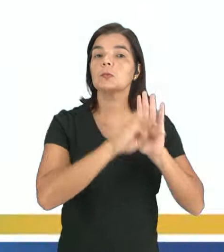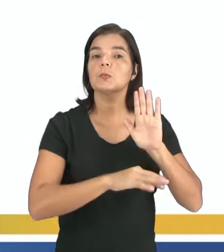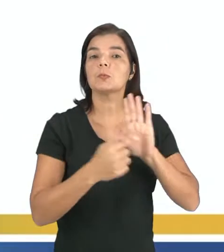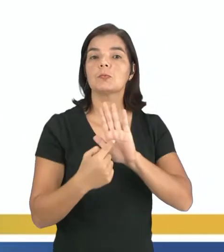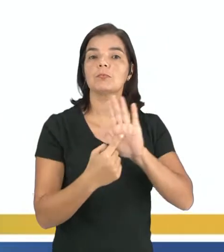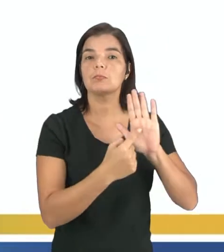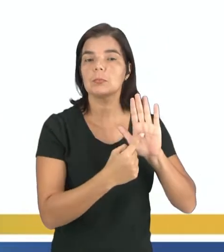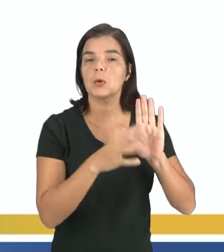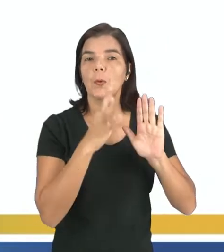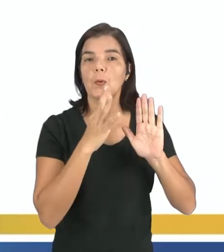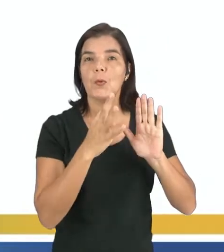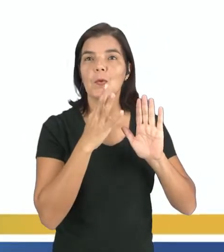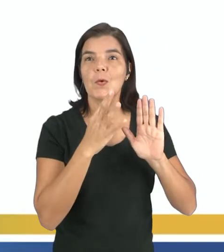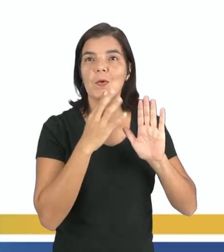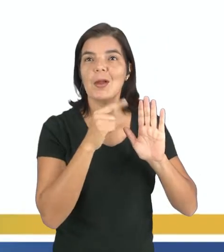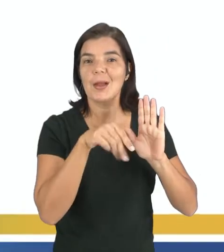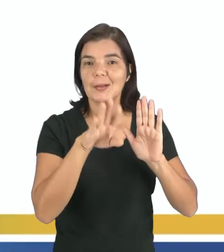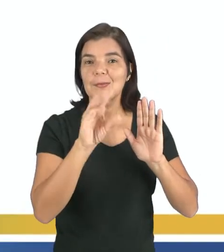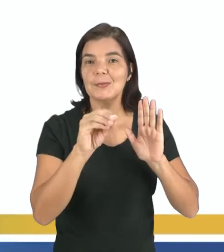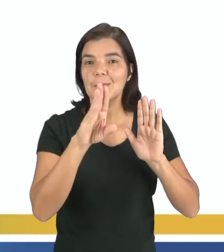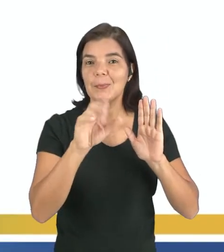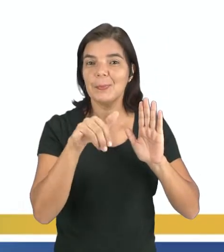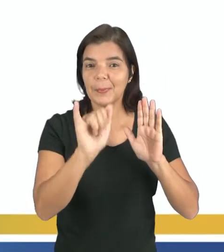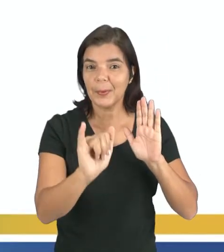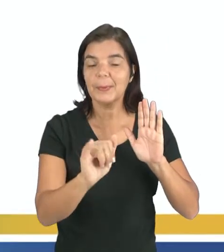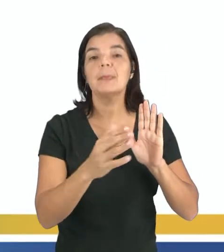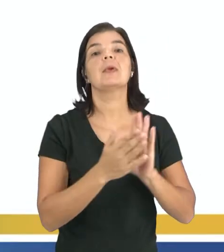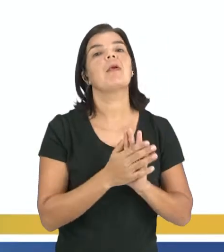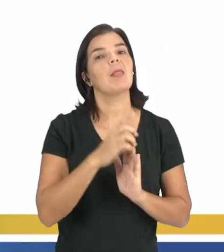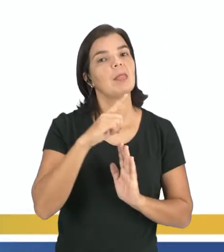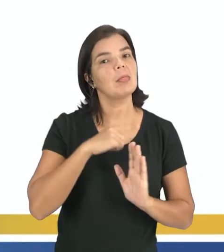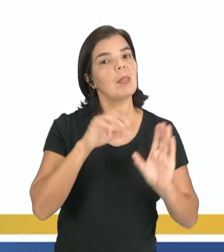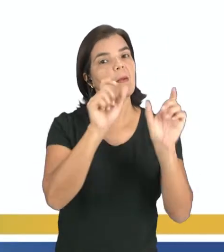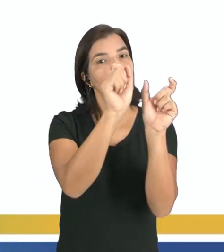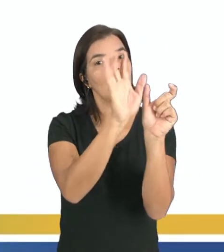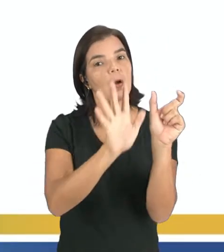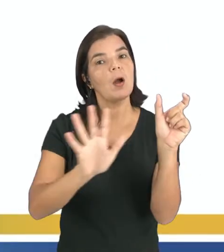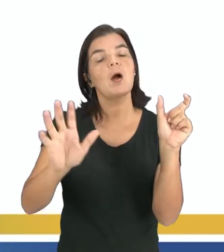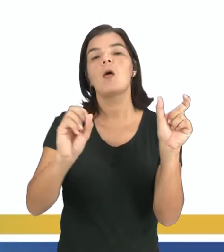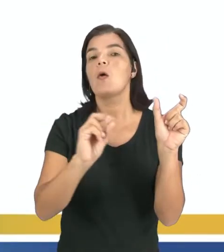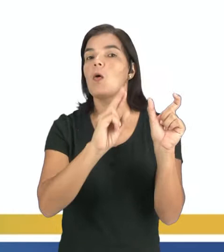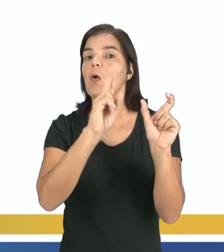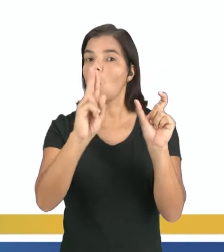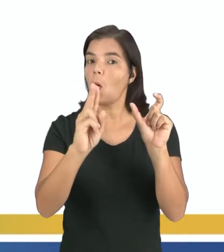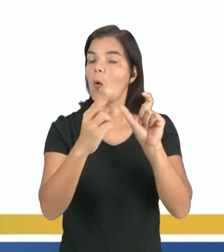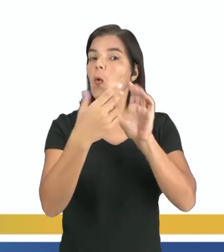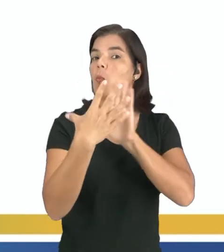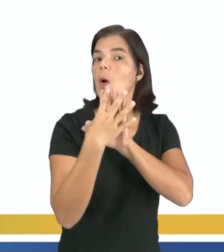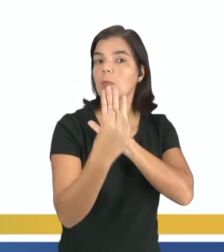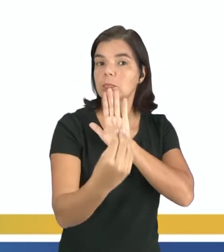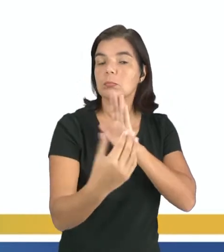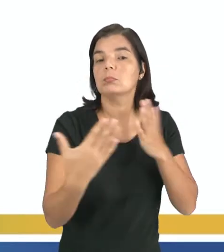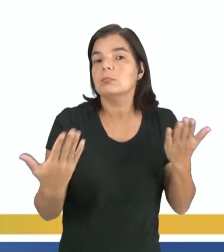texto? Conhecem o Bob Esponja? E aí, temos uma charge ou temos um meme?